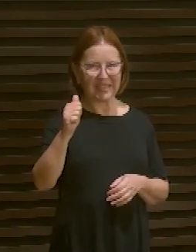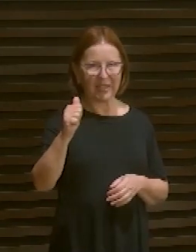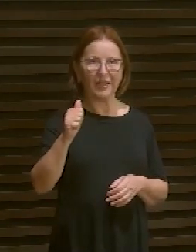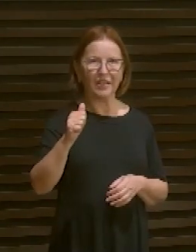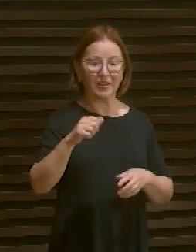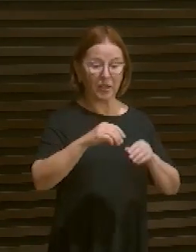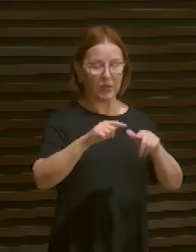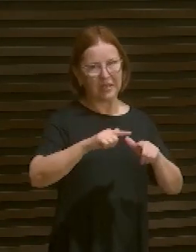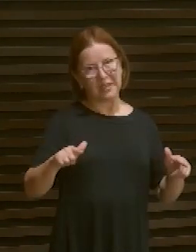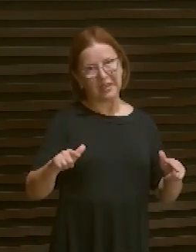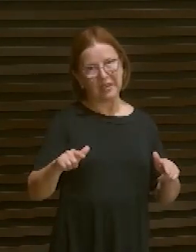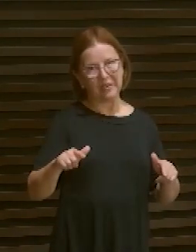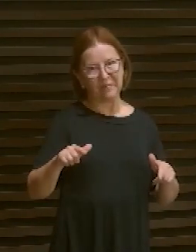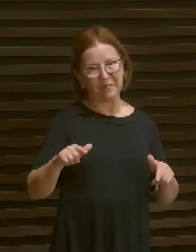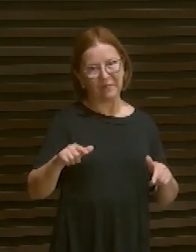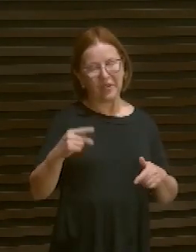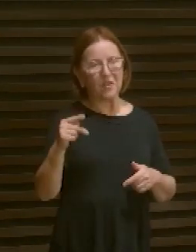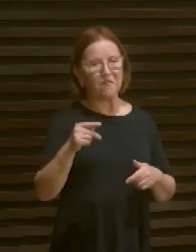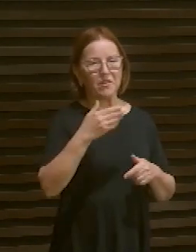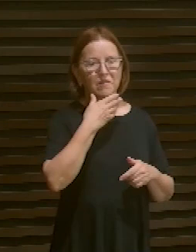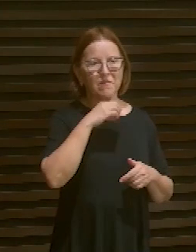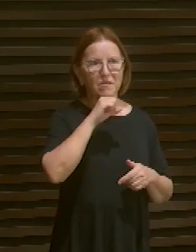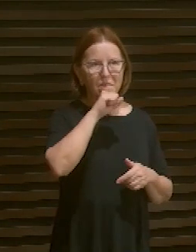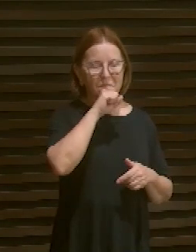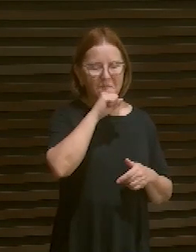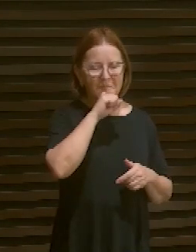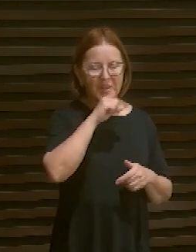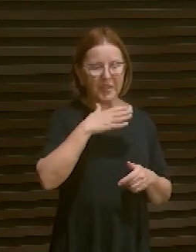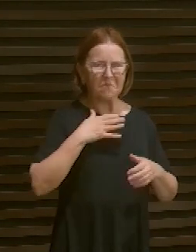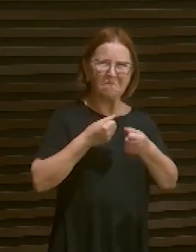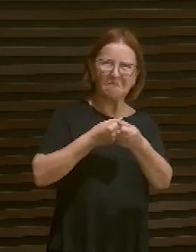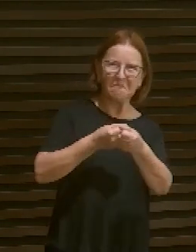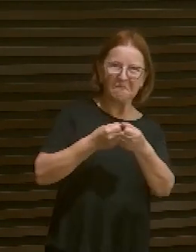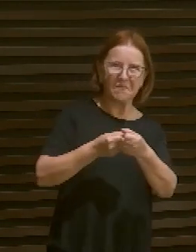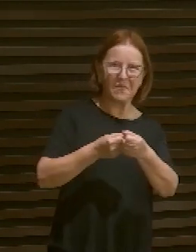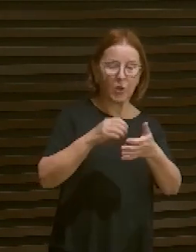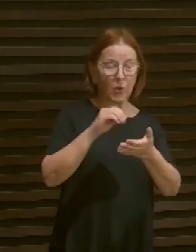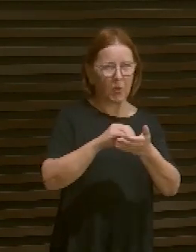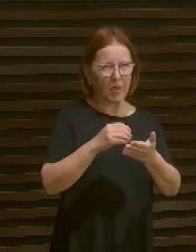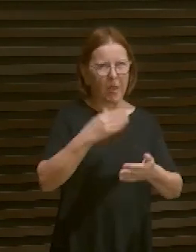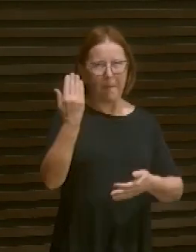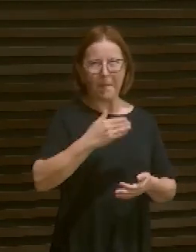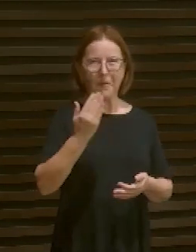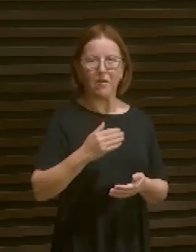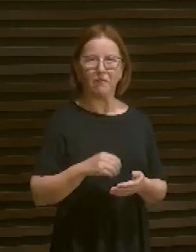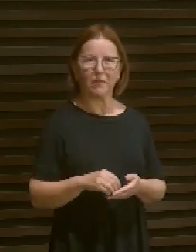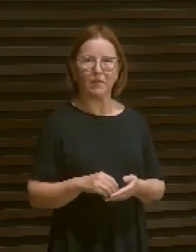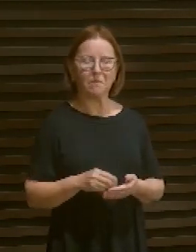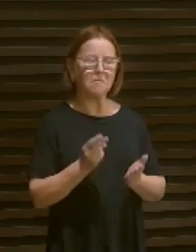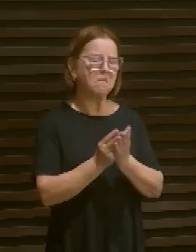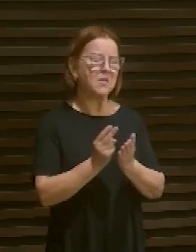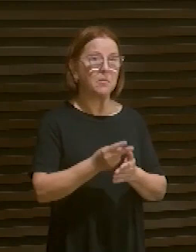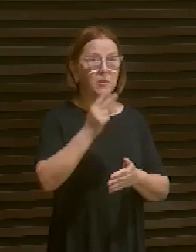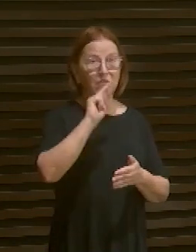me tentaram, pondo-me à prova, não obstante terem visto as minhas